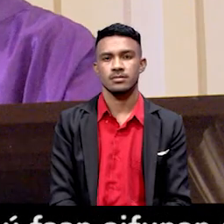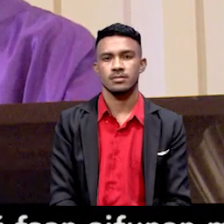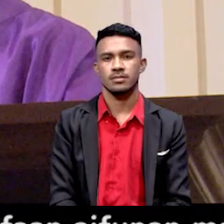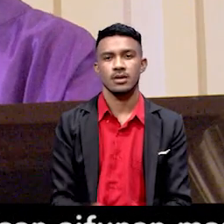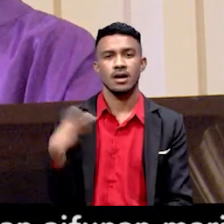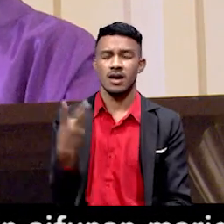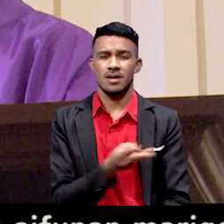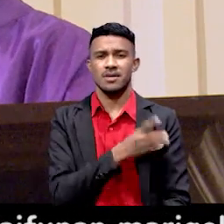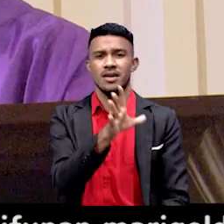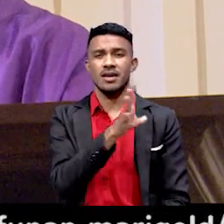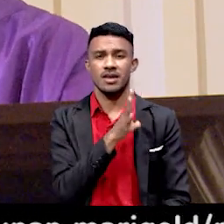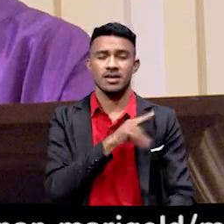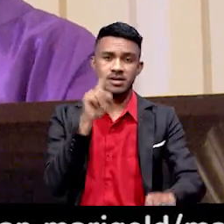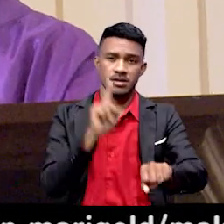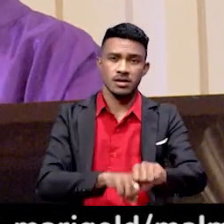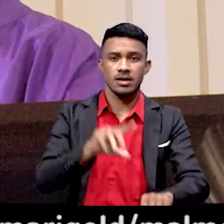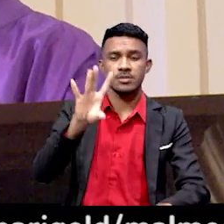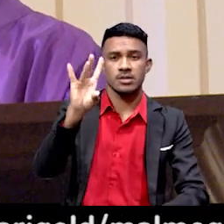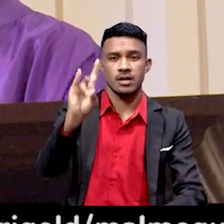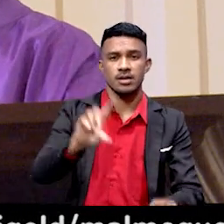Ami hei em 7:30, mas a viagem lá moço.